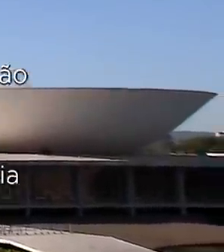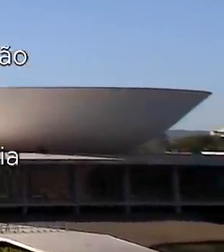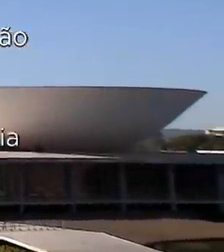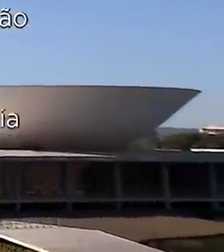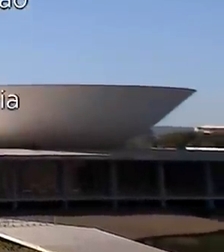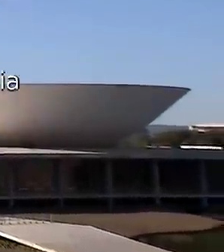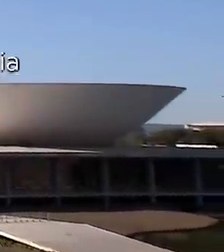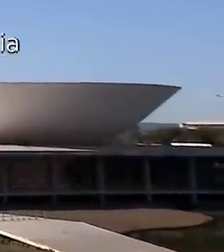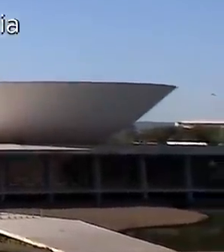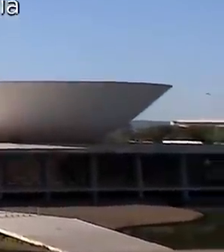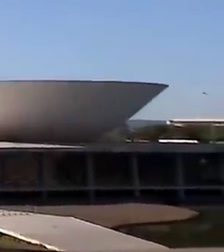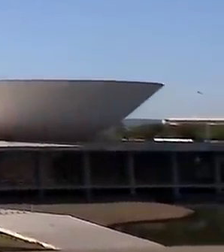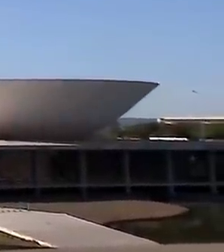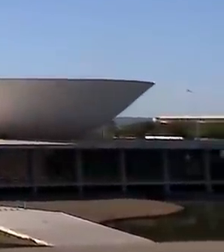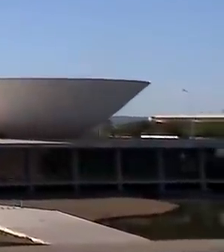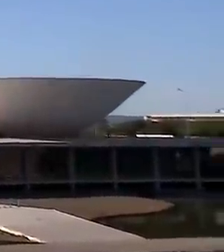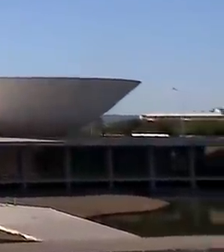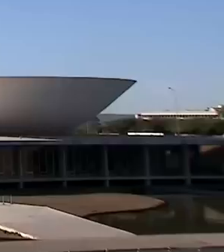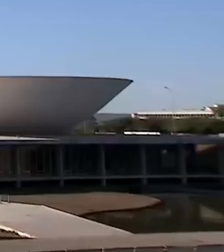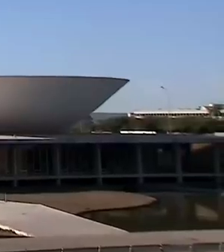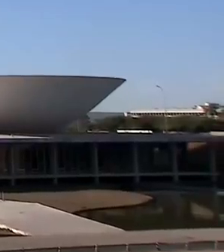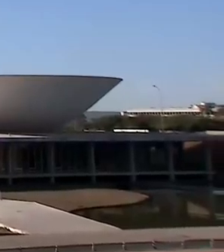E aí